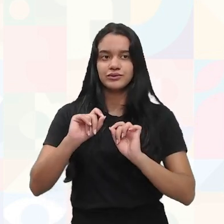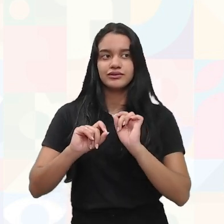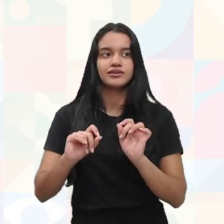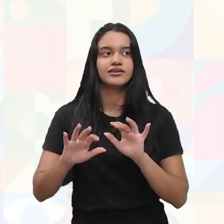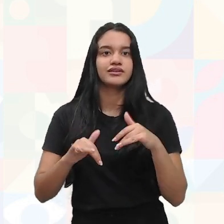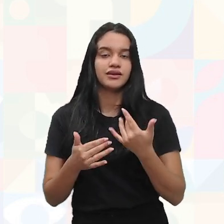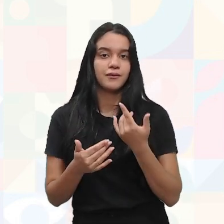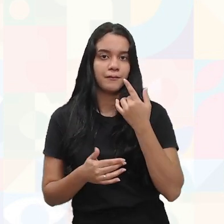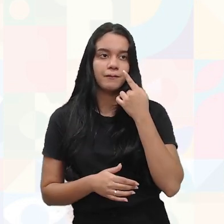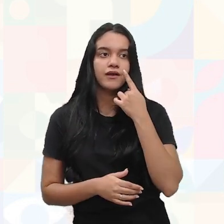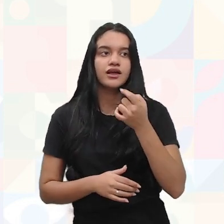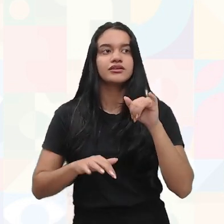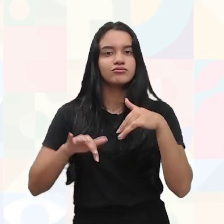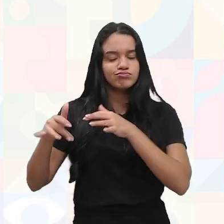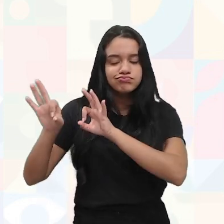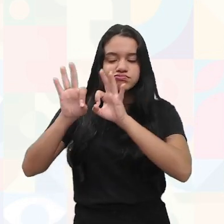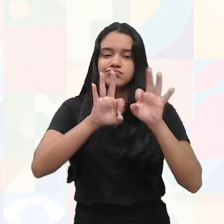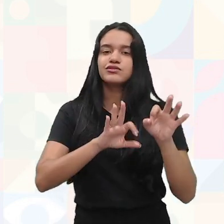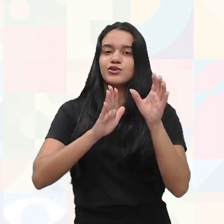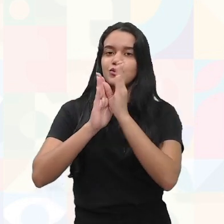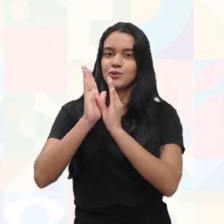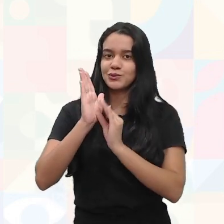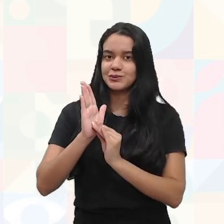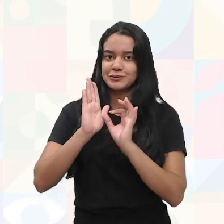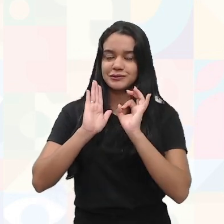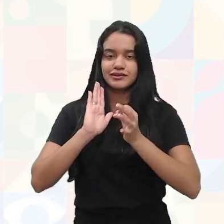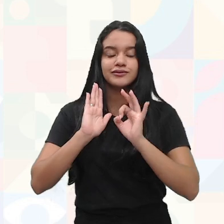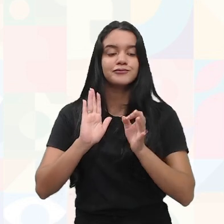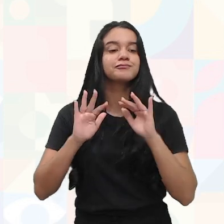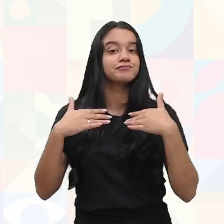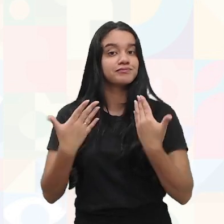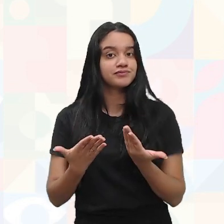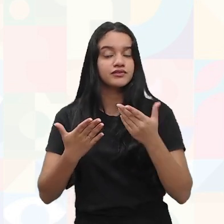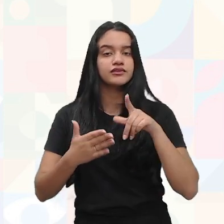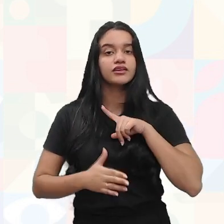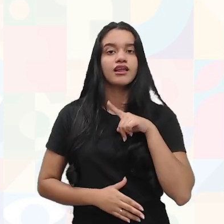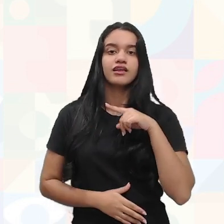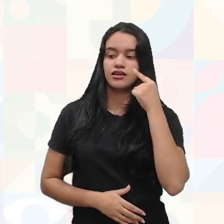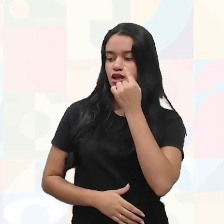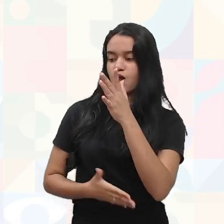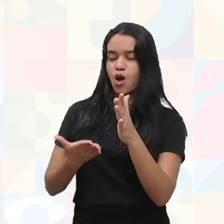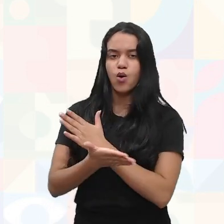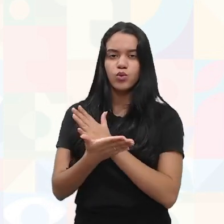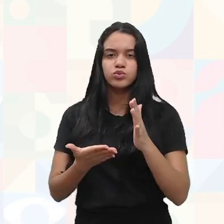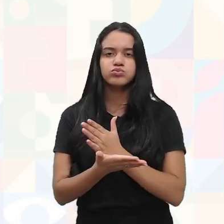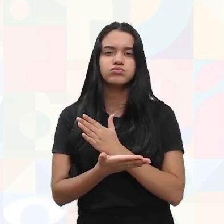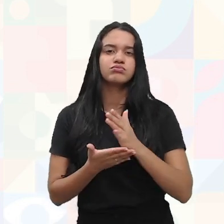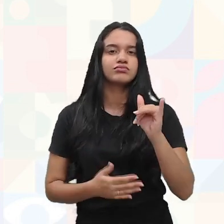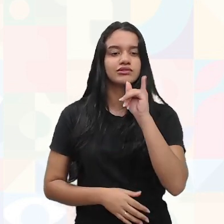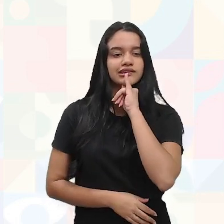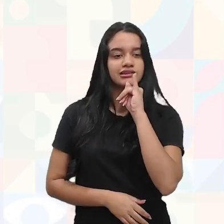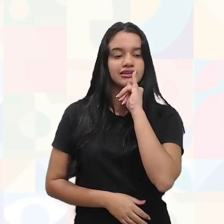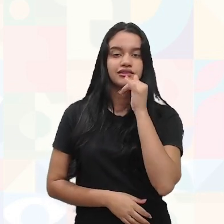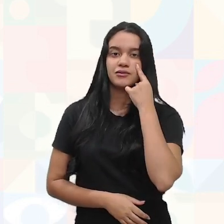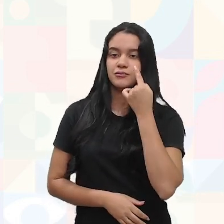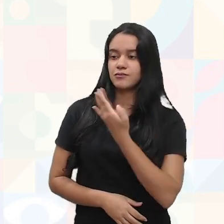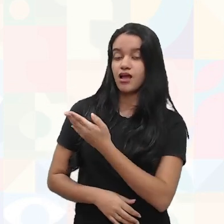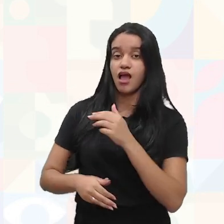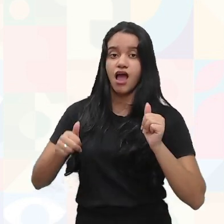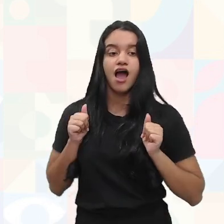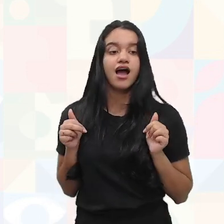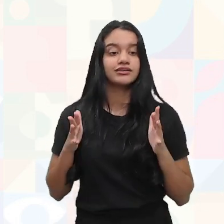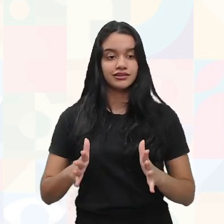daquela conta, né, que acompanhe realmente aquele conteúdo. Então, aí no quadro, eu tenho alguns exemplos de chamadas para